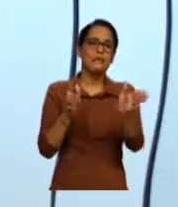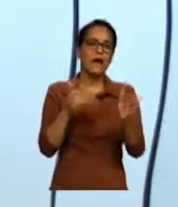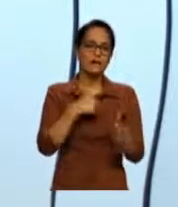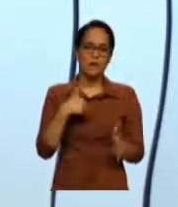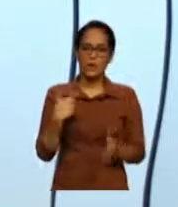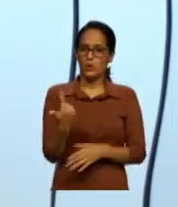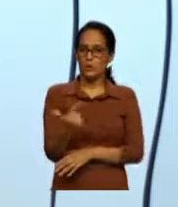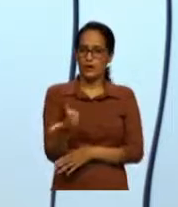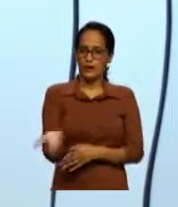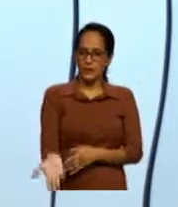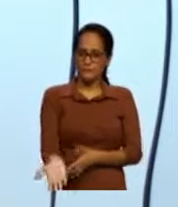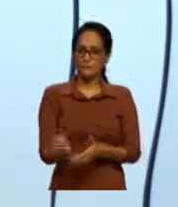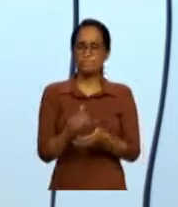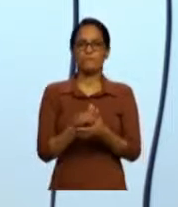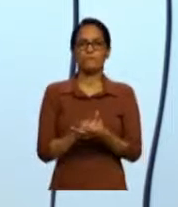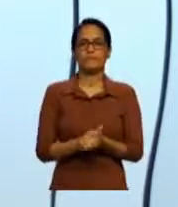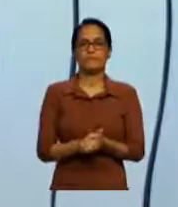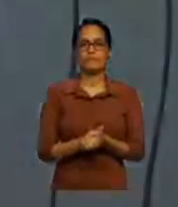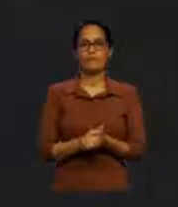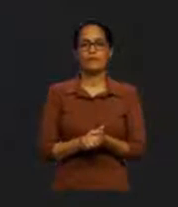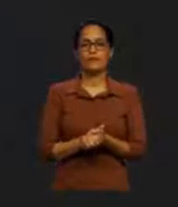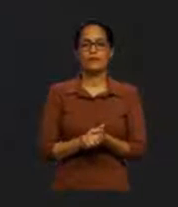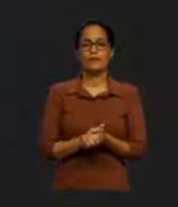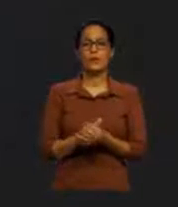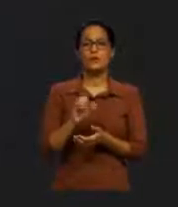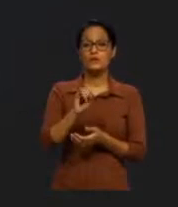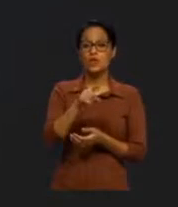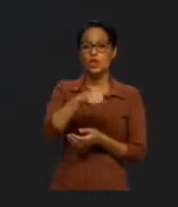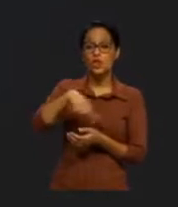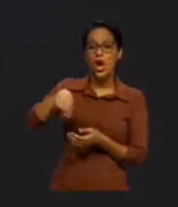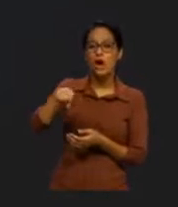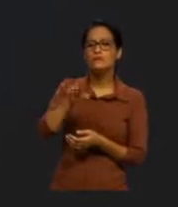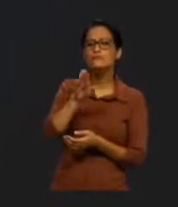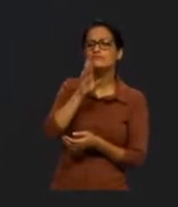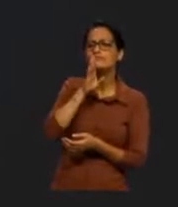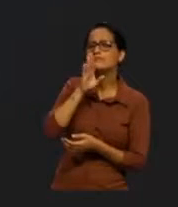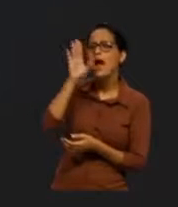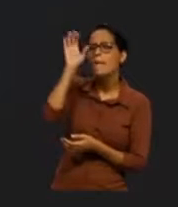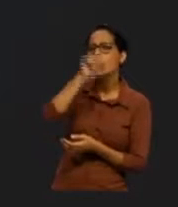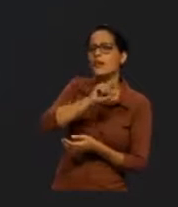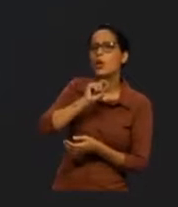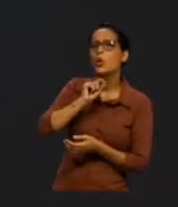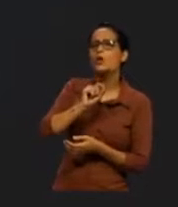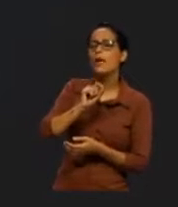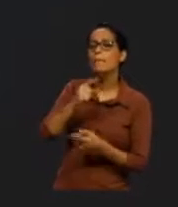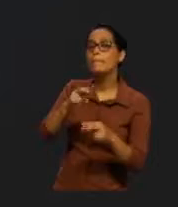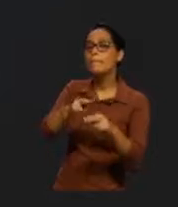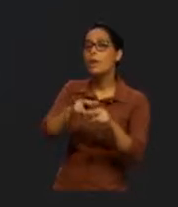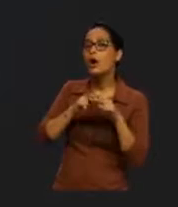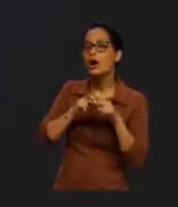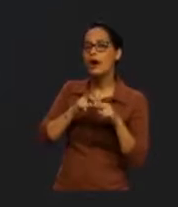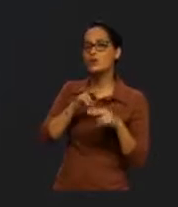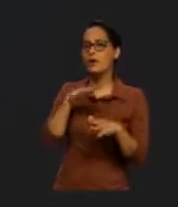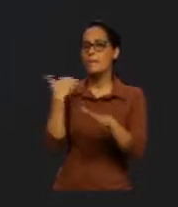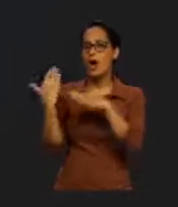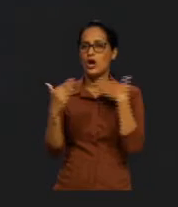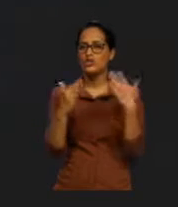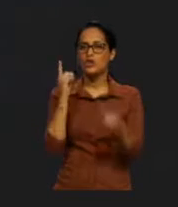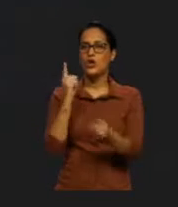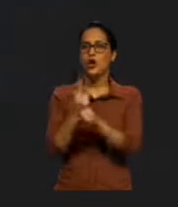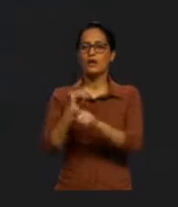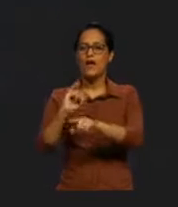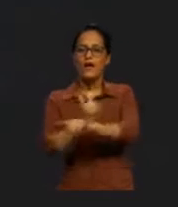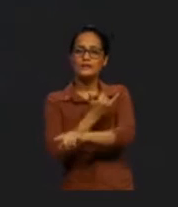então, a gente sabe que conhecer a causa das mortes vai permitir o quê? Elaborar estratégias